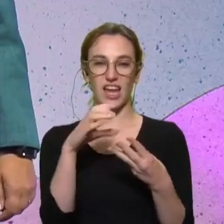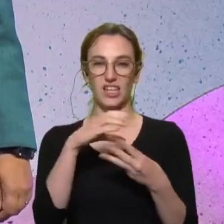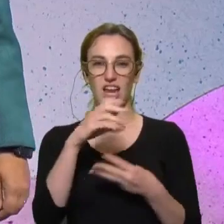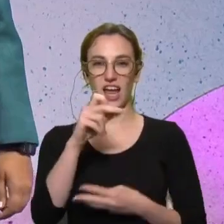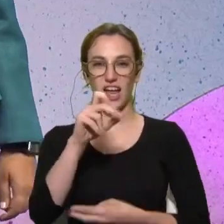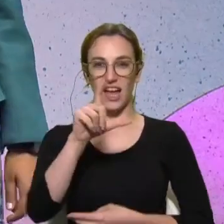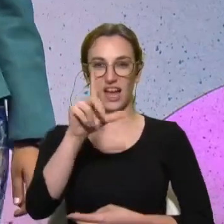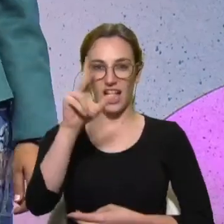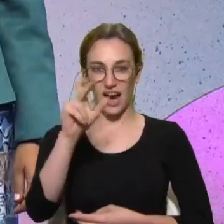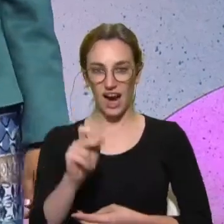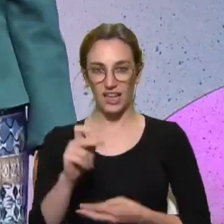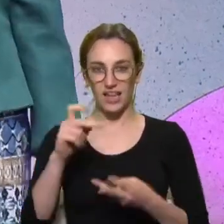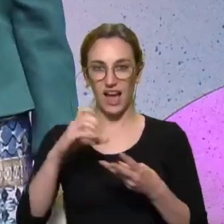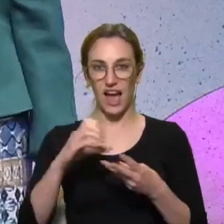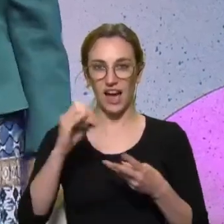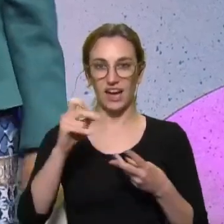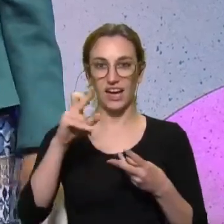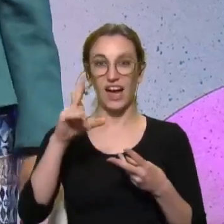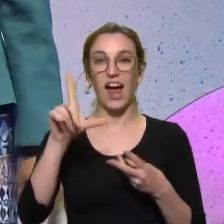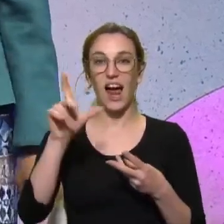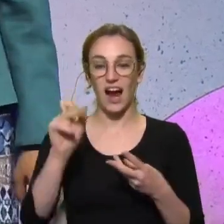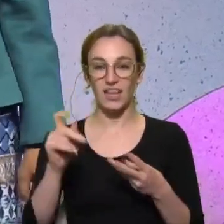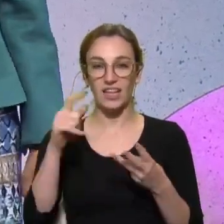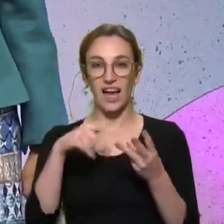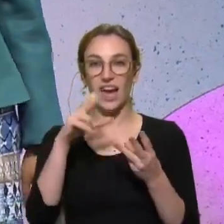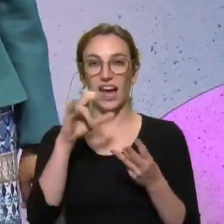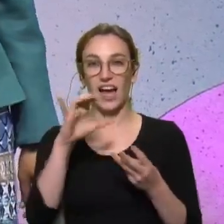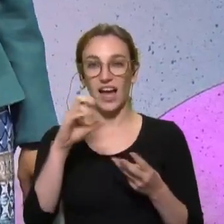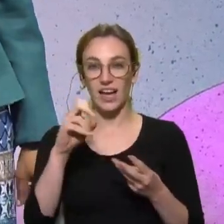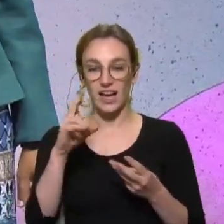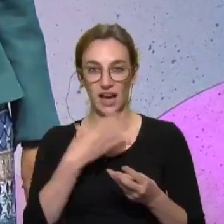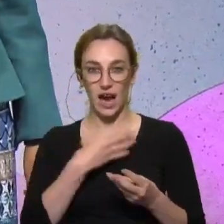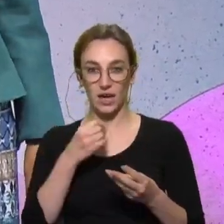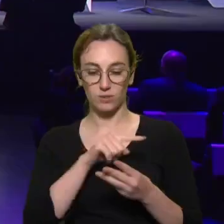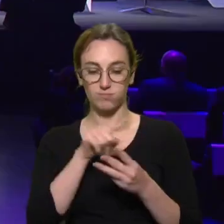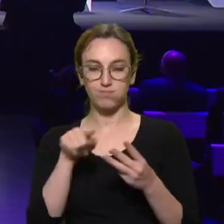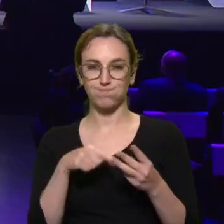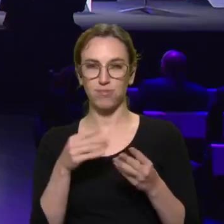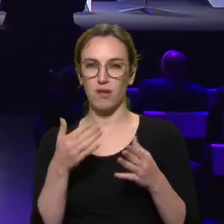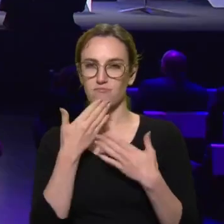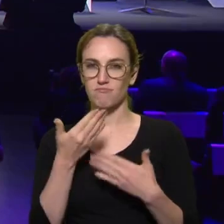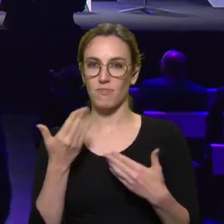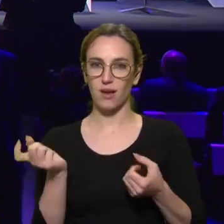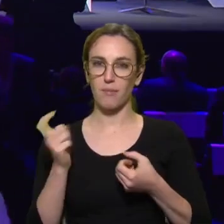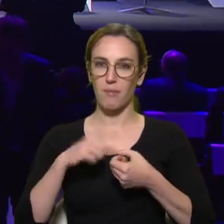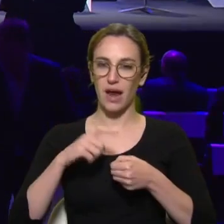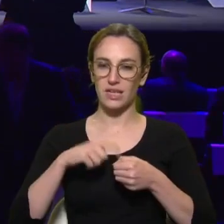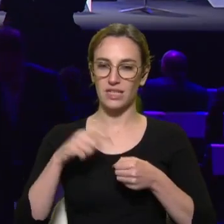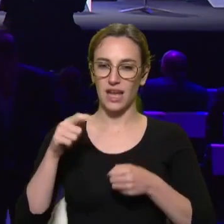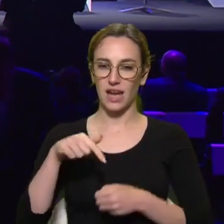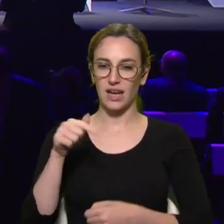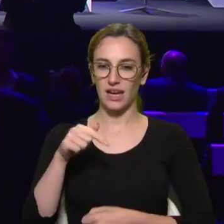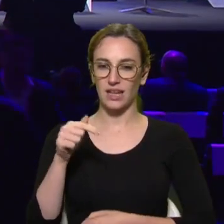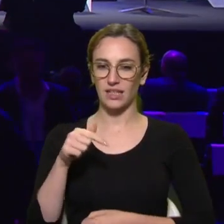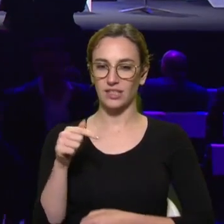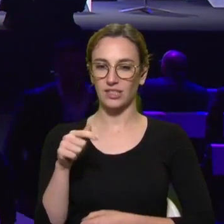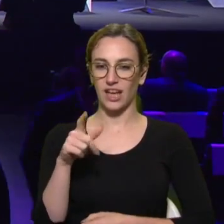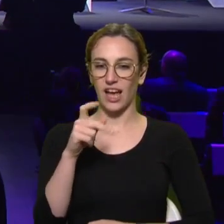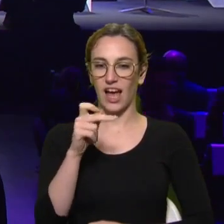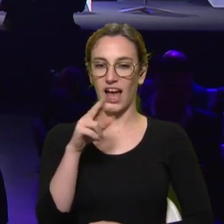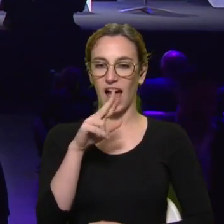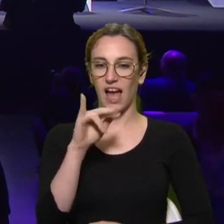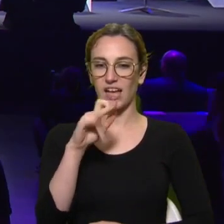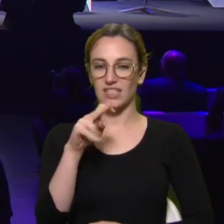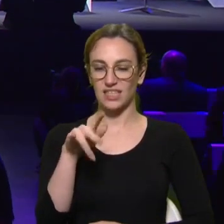Carla Zibreira e Ricardo Gonçalves, grandes parceiros nesta Axians, grande parceira nestes